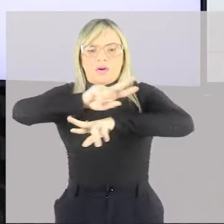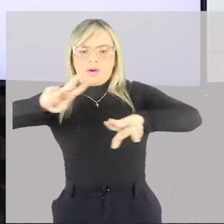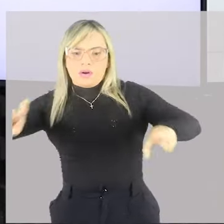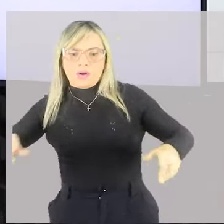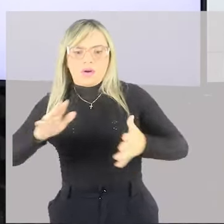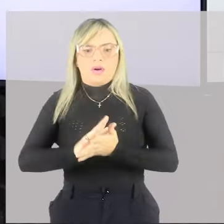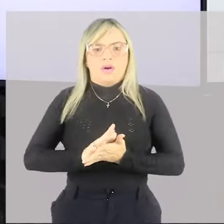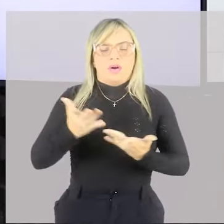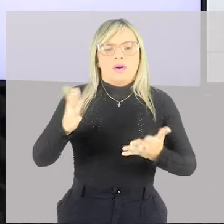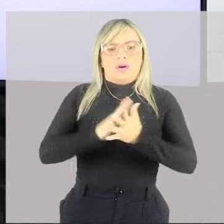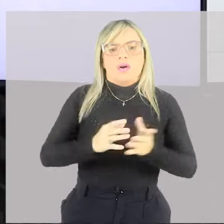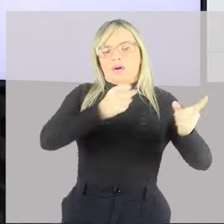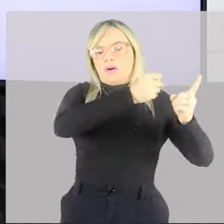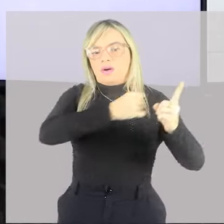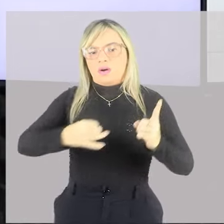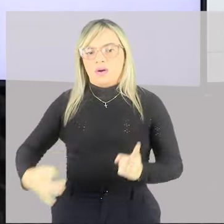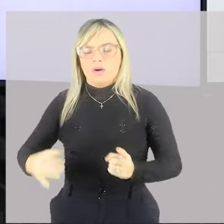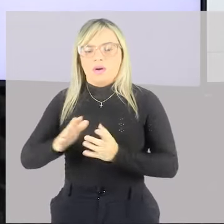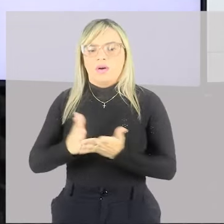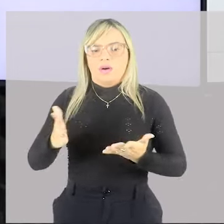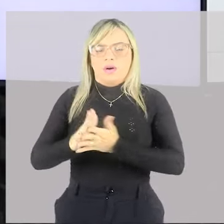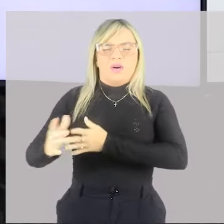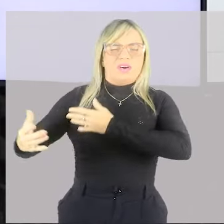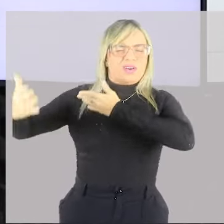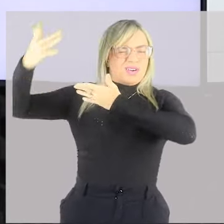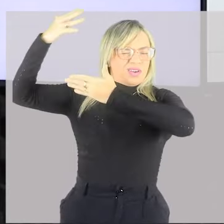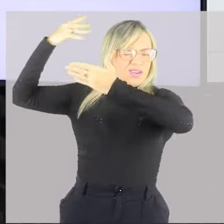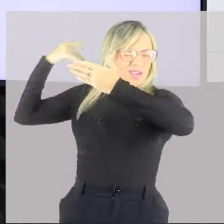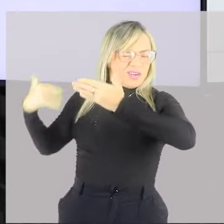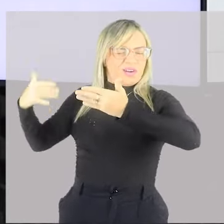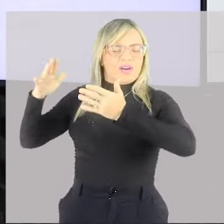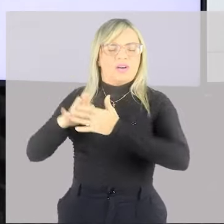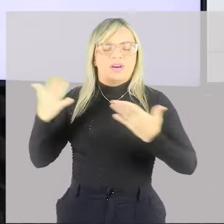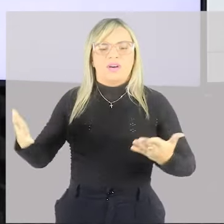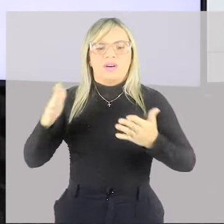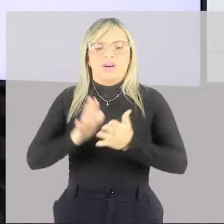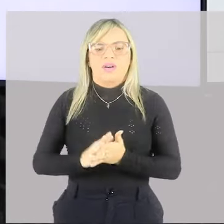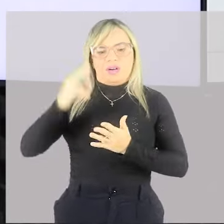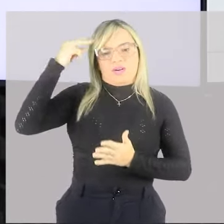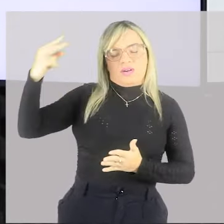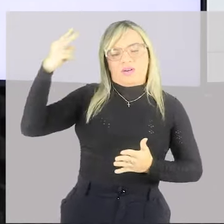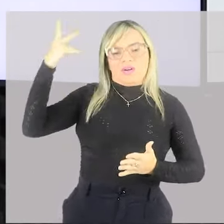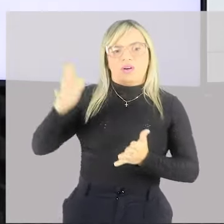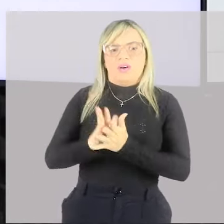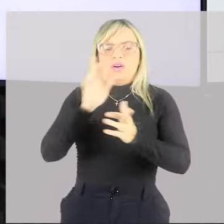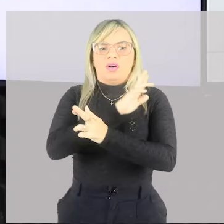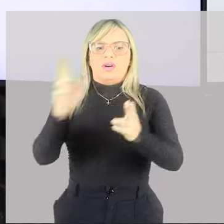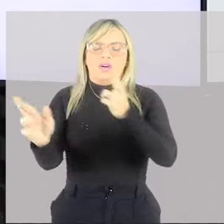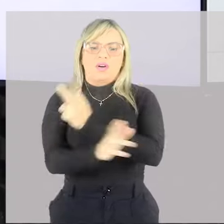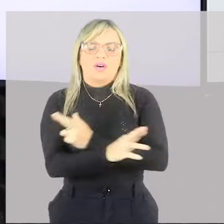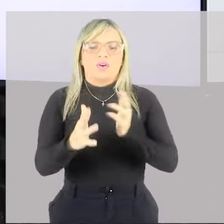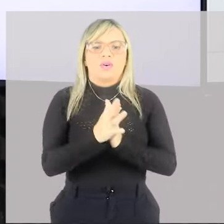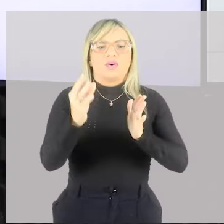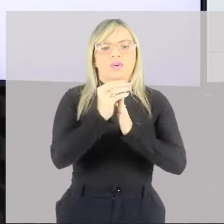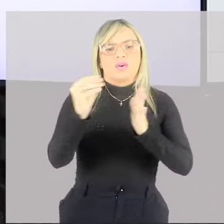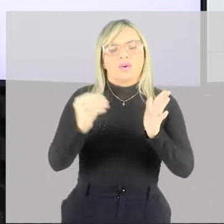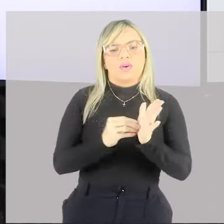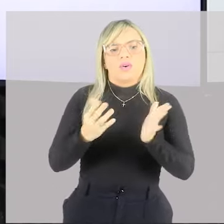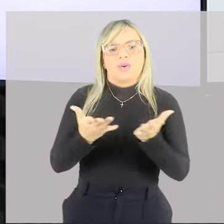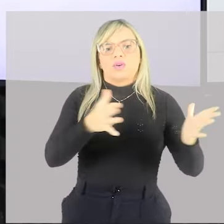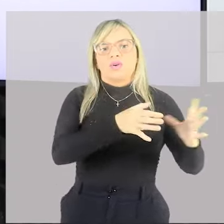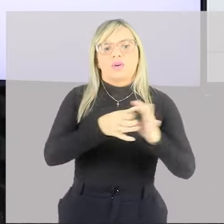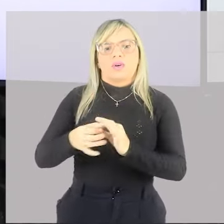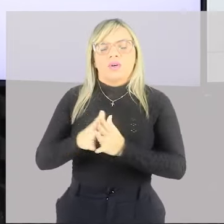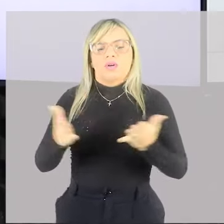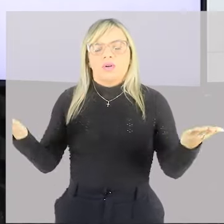pré-históricas foram encontradas Professor o que a arte pré-histórica tem a ver com assuntos atuais recentemente eu estava